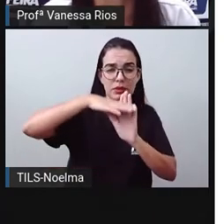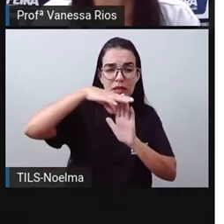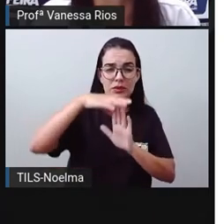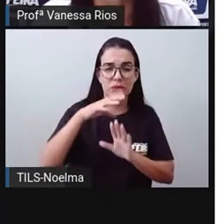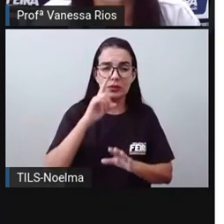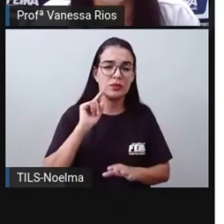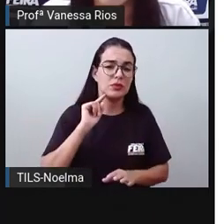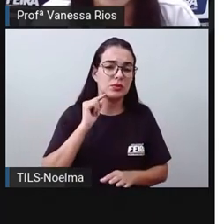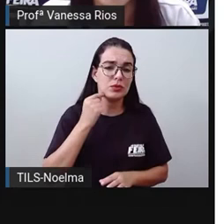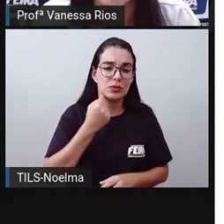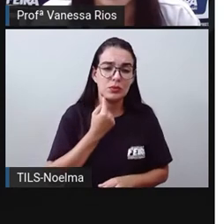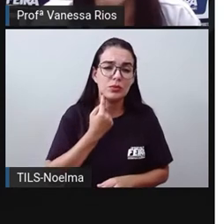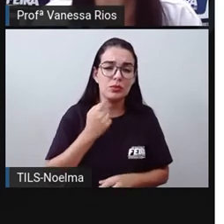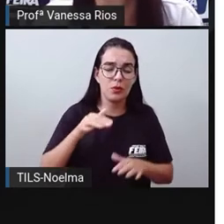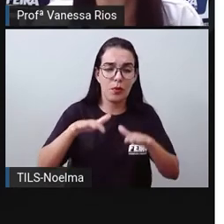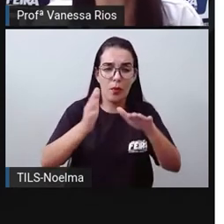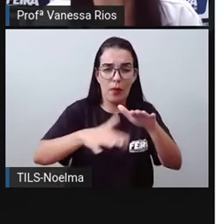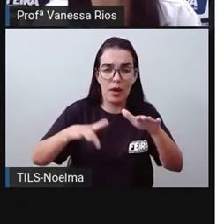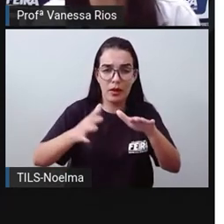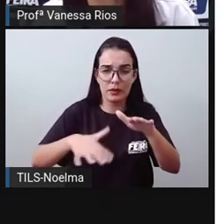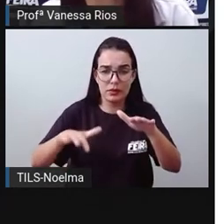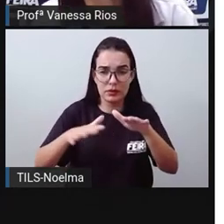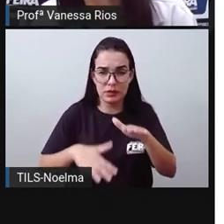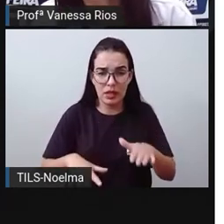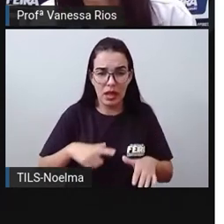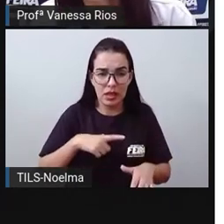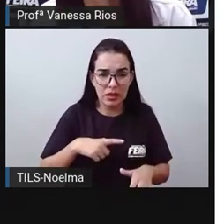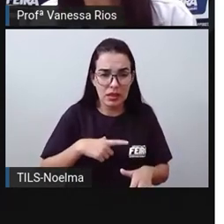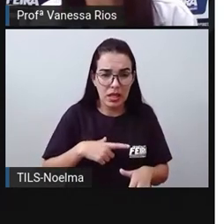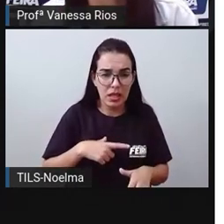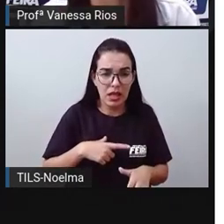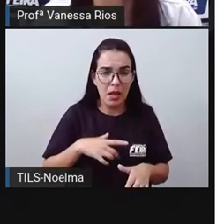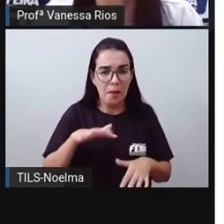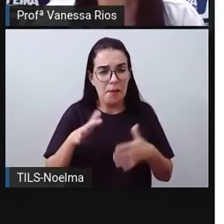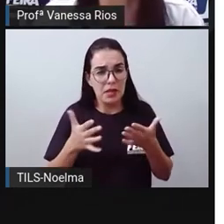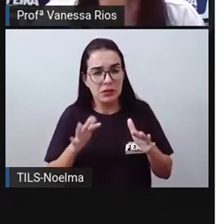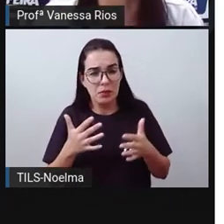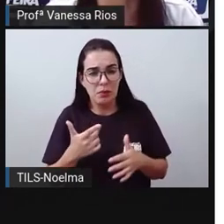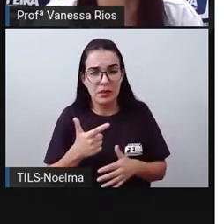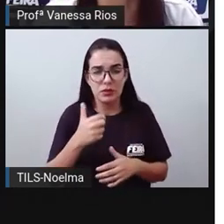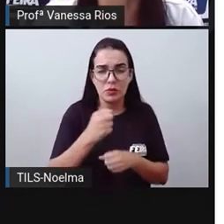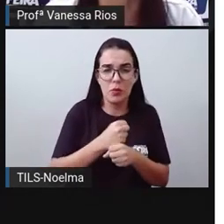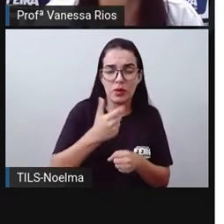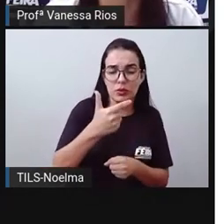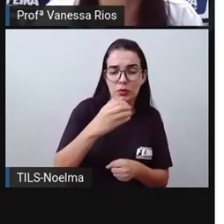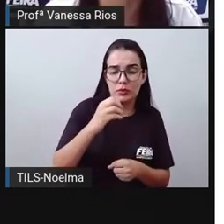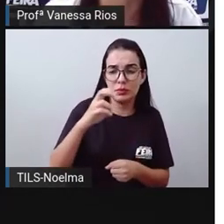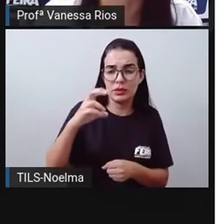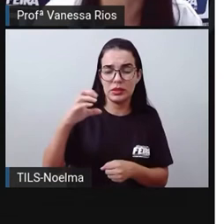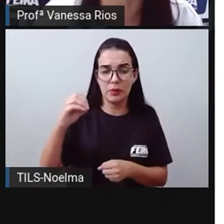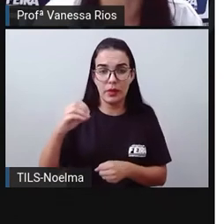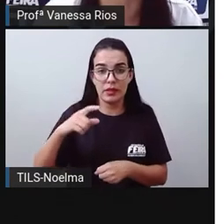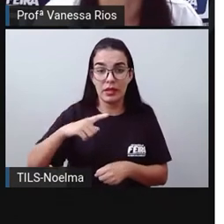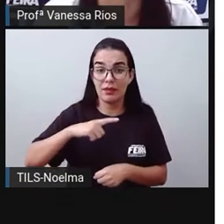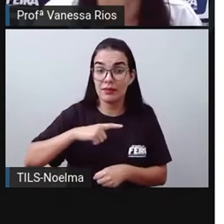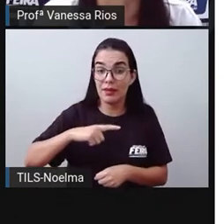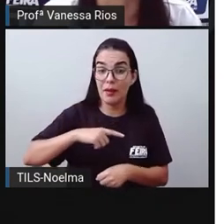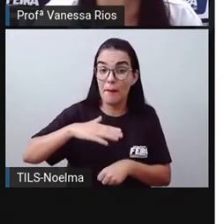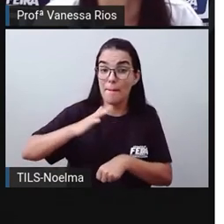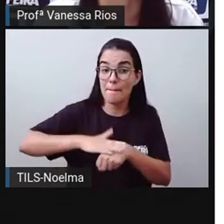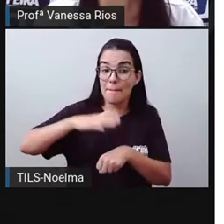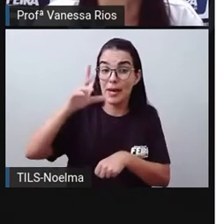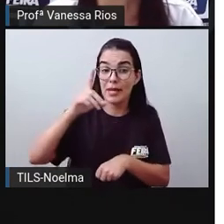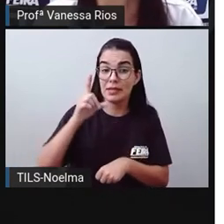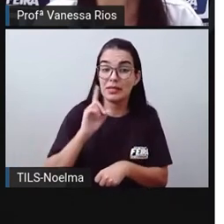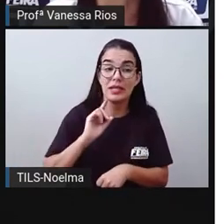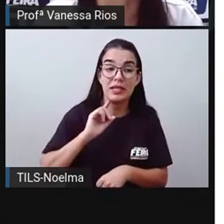em 2050 haverá mais lixo do que peixes nos mares de todo o mundo.